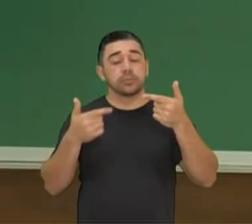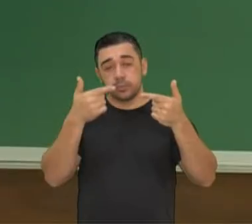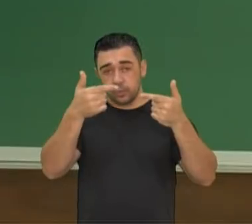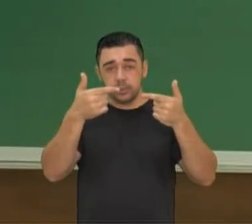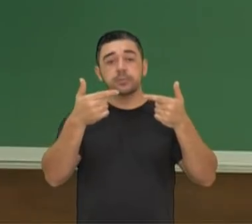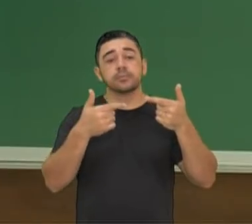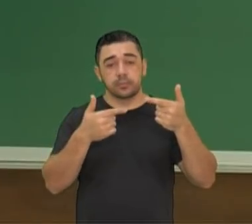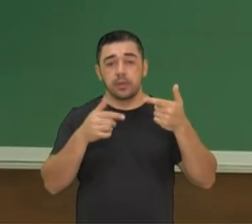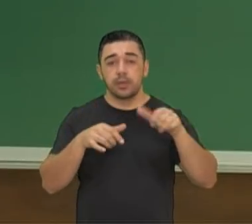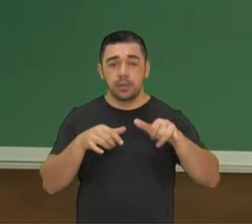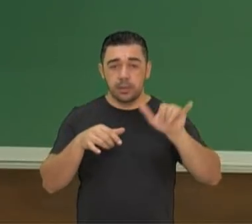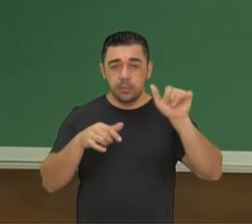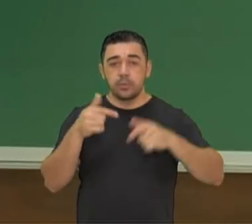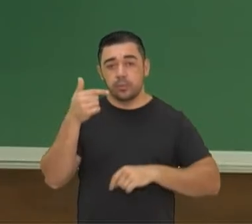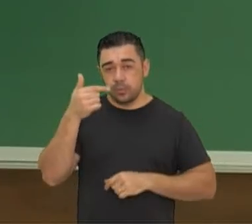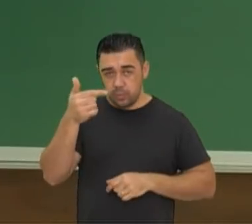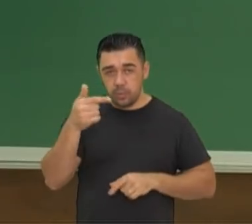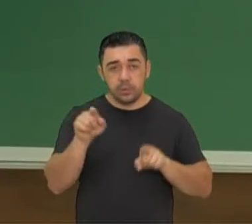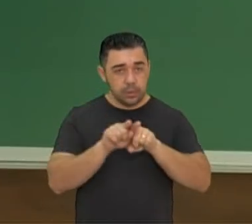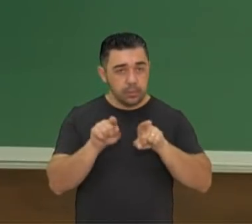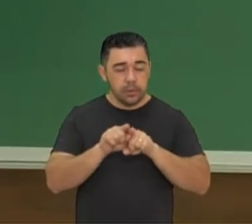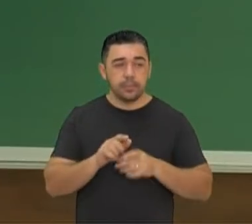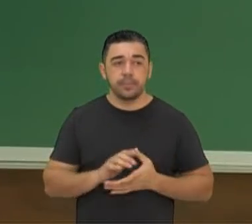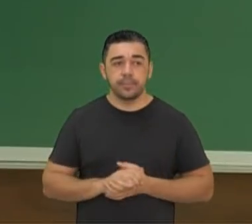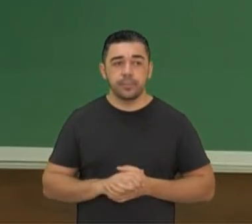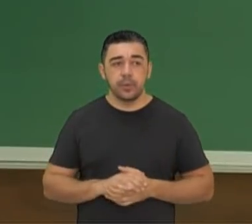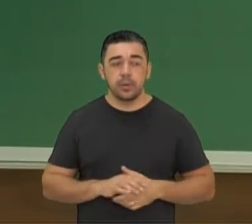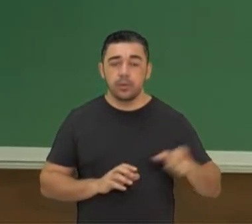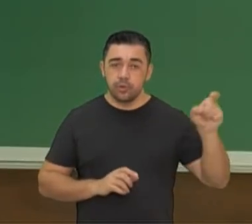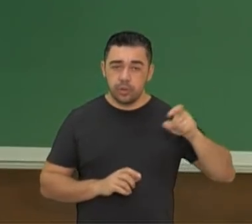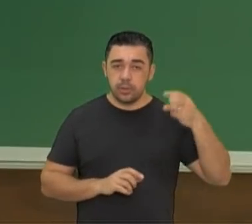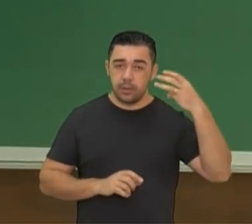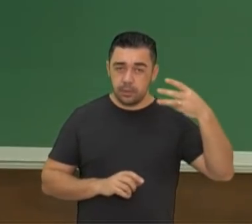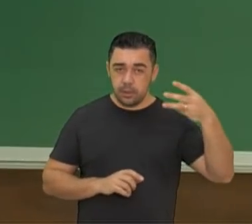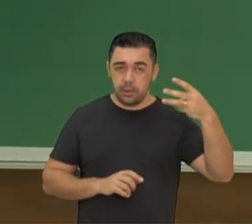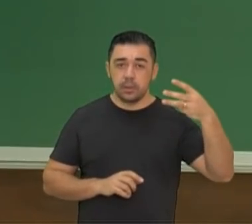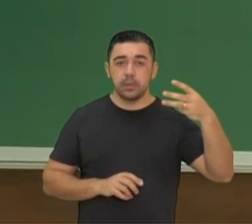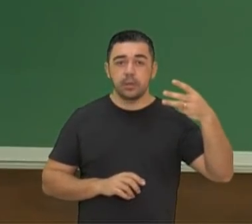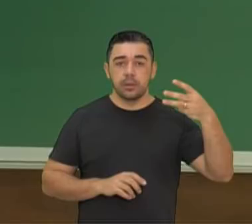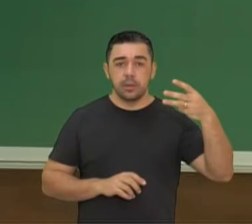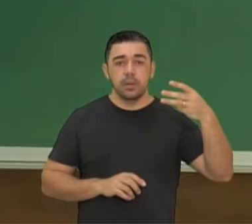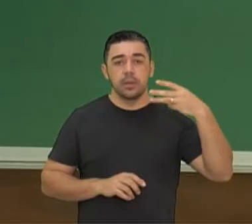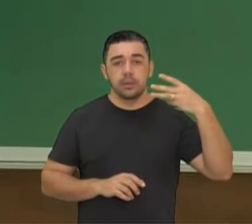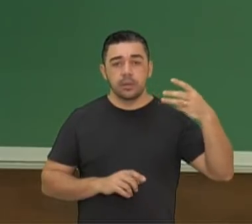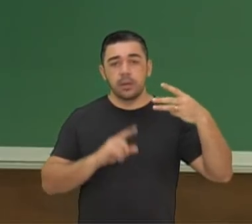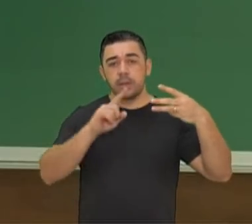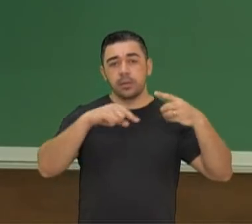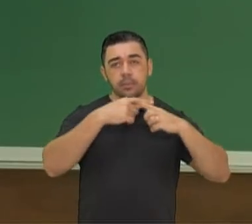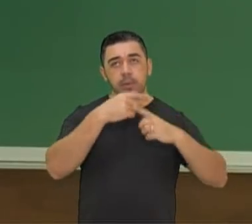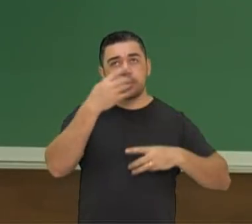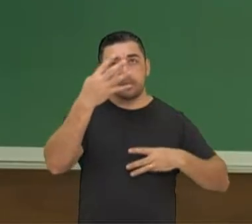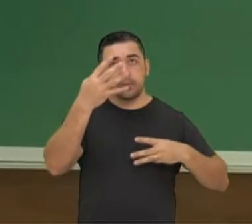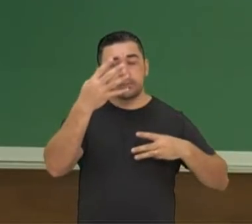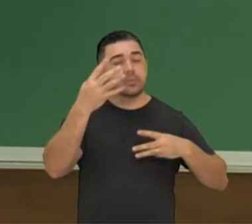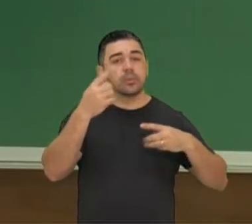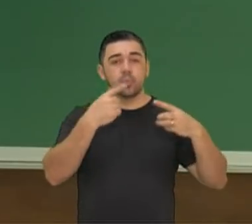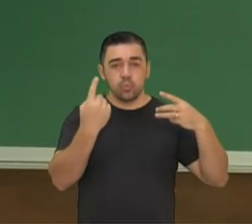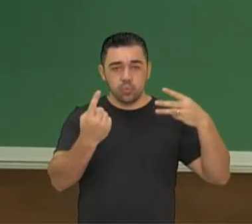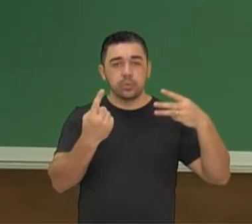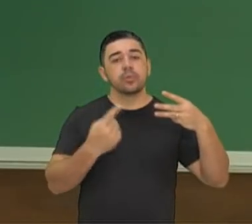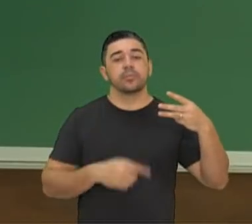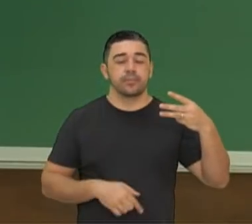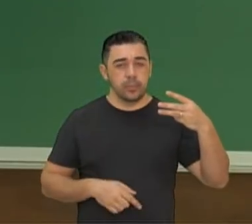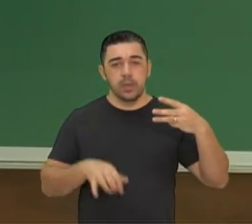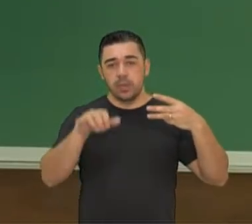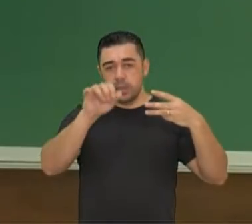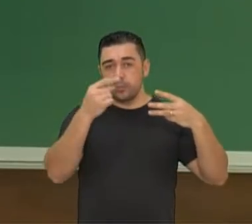né? Então o y vai ser 2 também. Se o x for 3, 3 mais quanto dá 4? 1, né? Então